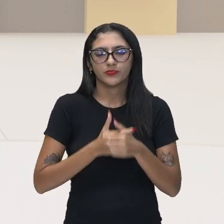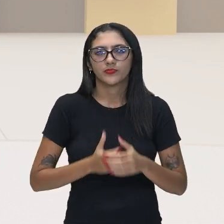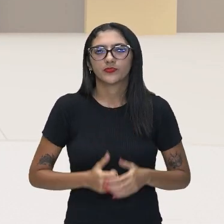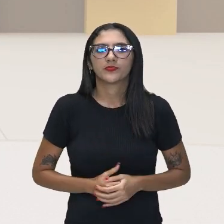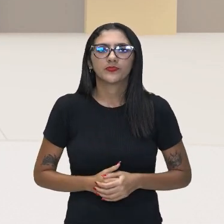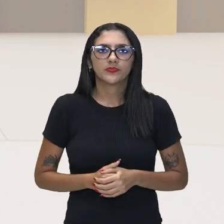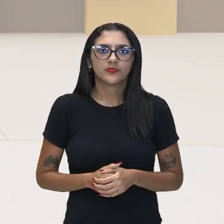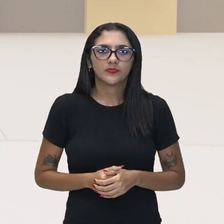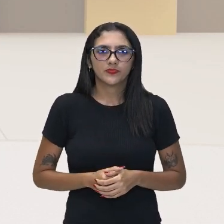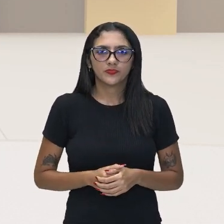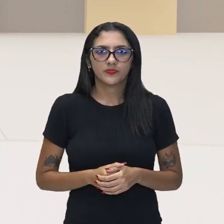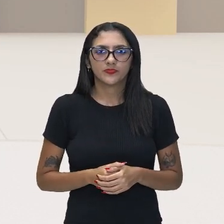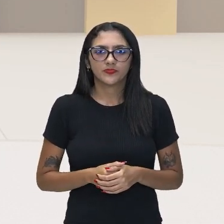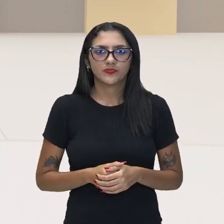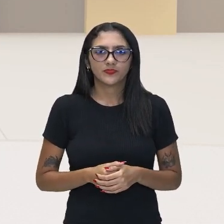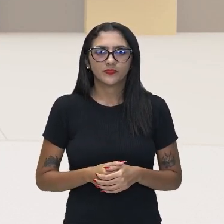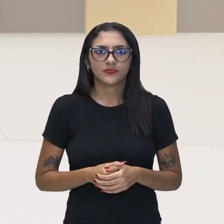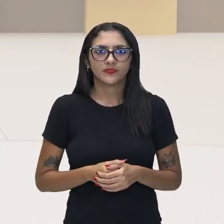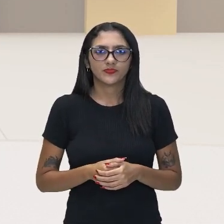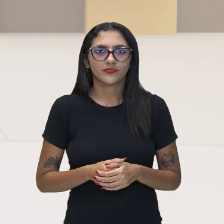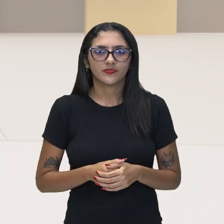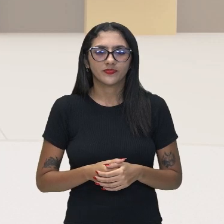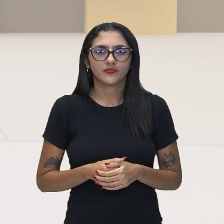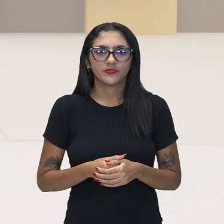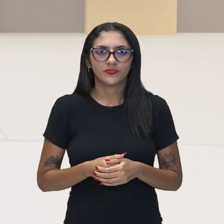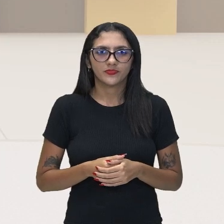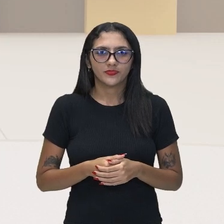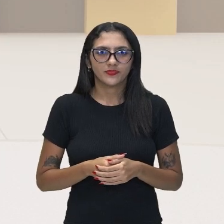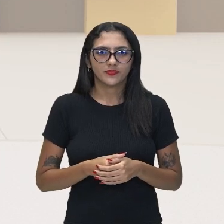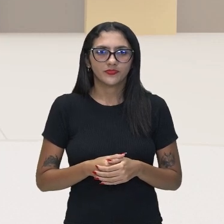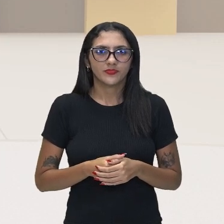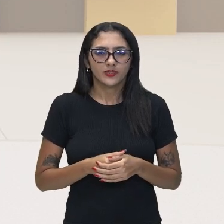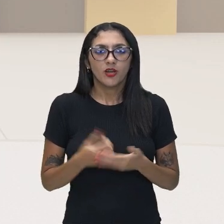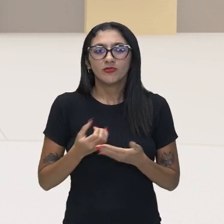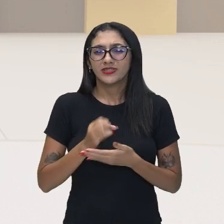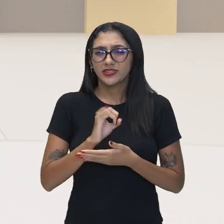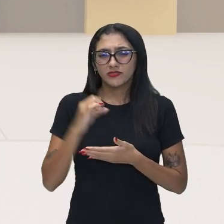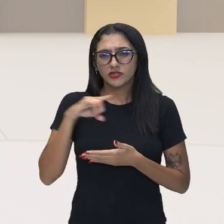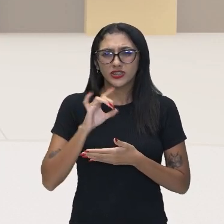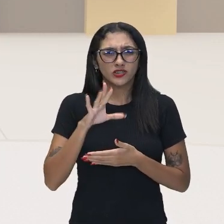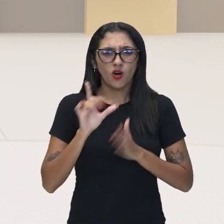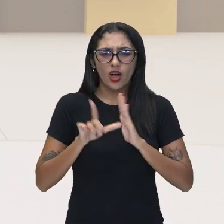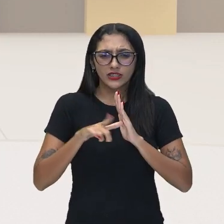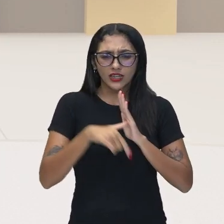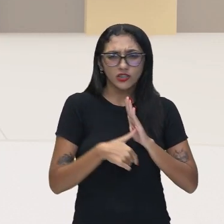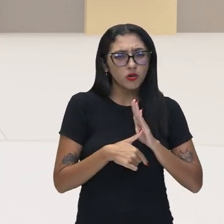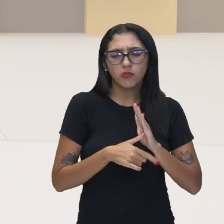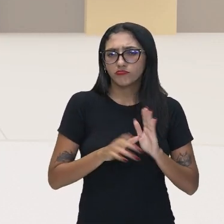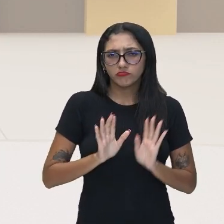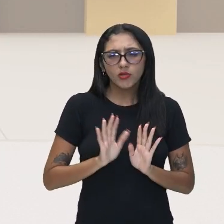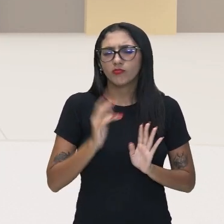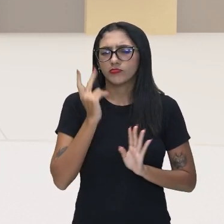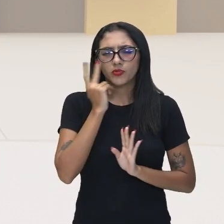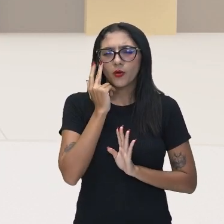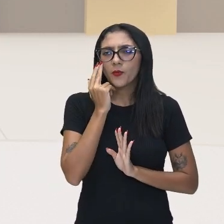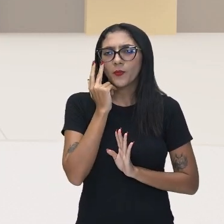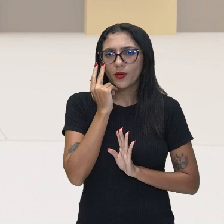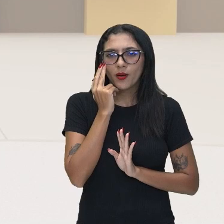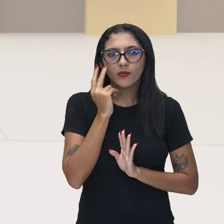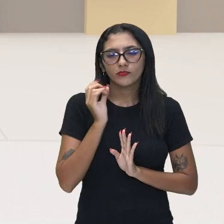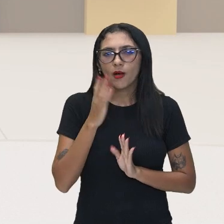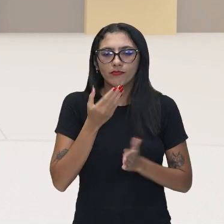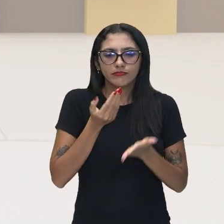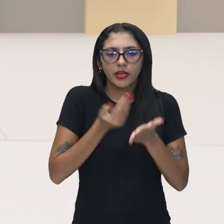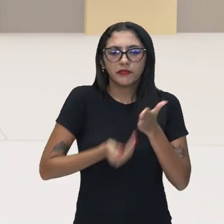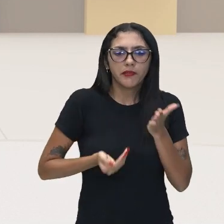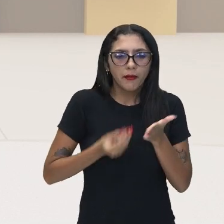Então entenda bem, se tiver apenas umas continhas atrasadas, isso não significa que você está endividado, tá bom? Você apenas